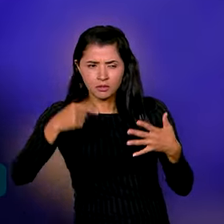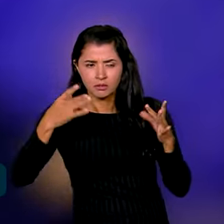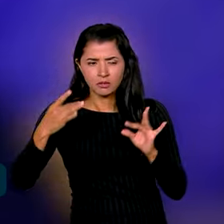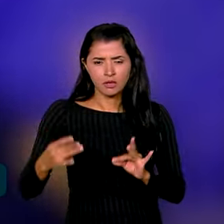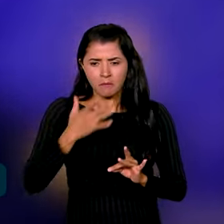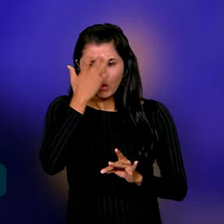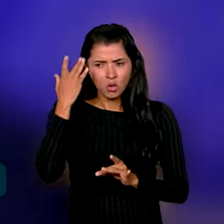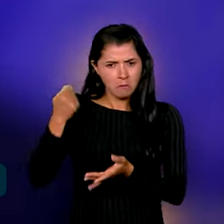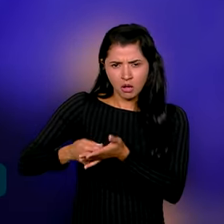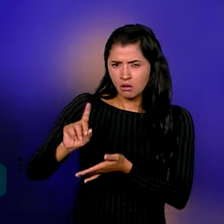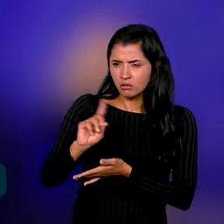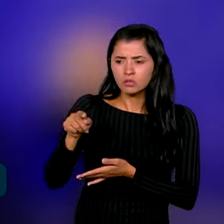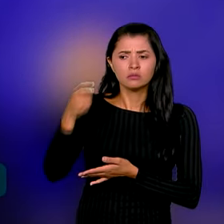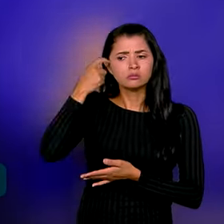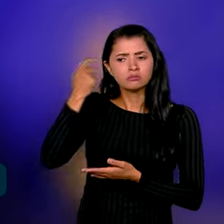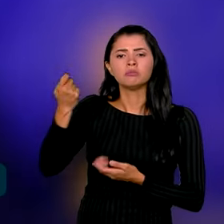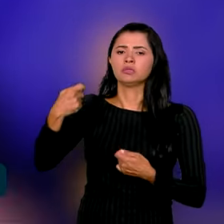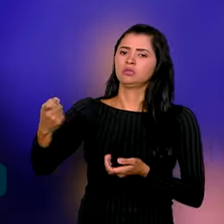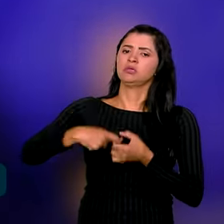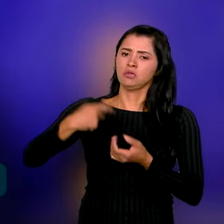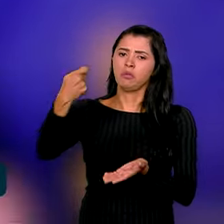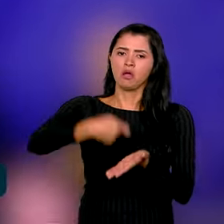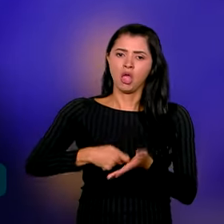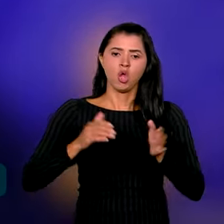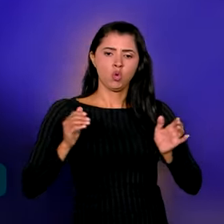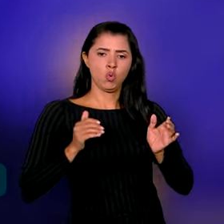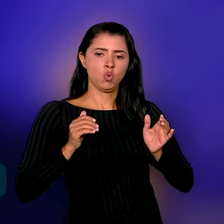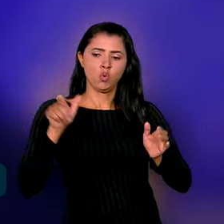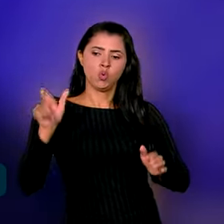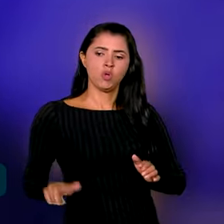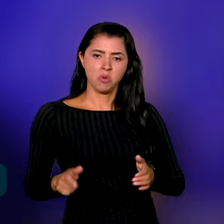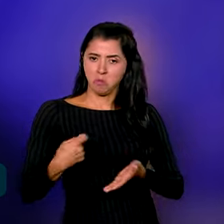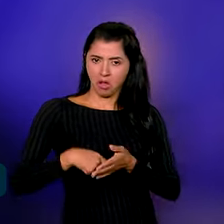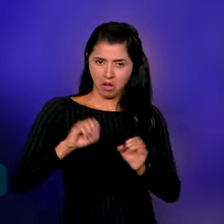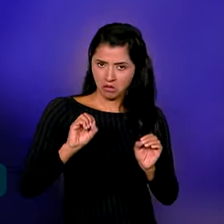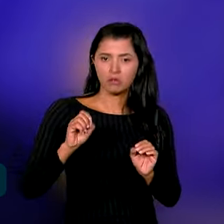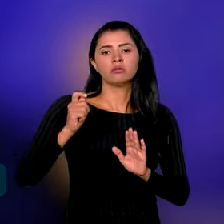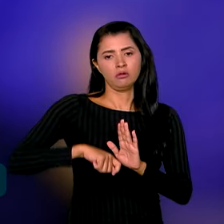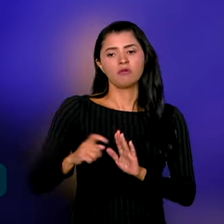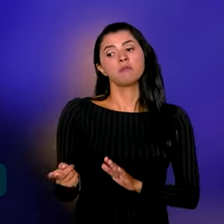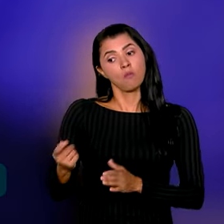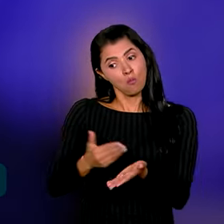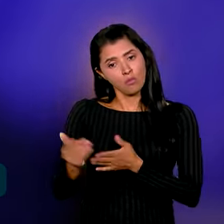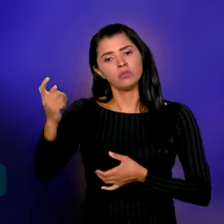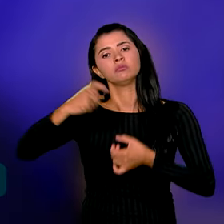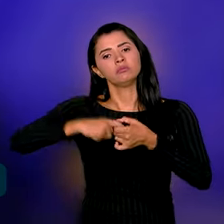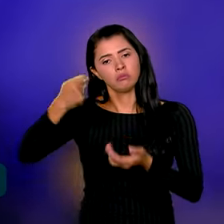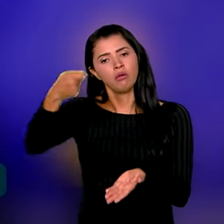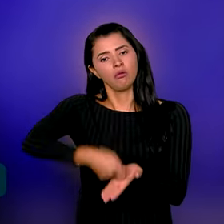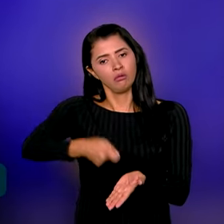não está pagando tem que pensar em pagar, o rico que não pagava imposto tem que começar a pagar. Tudo isso é um trabalho